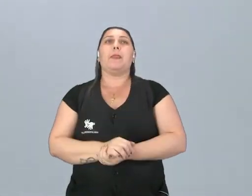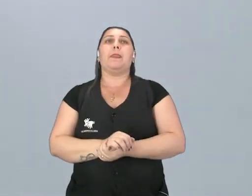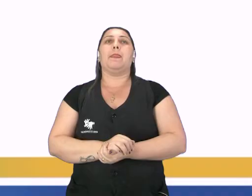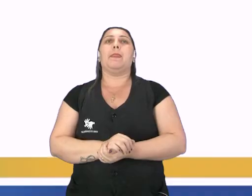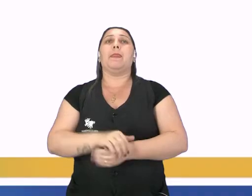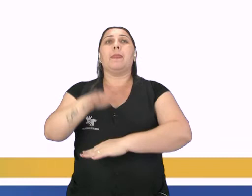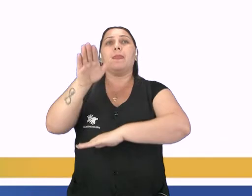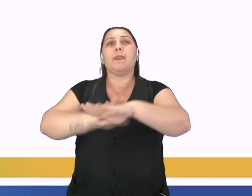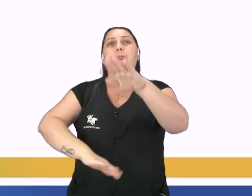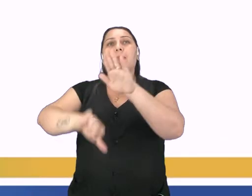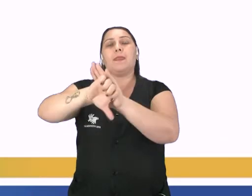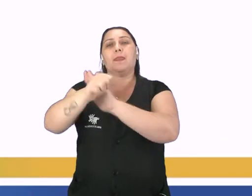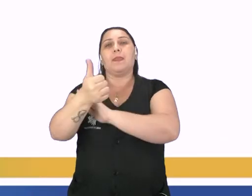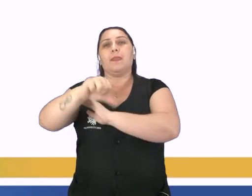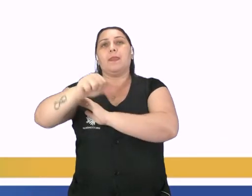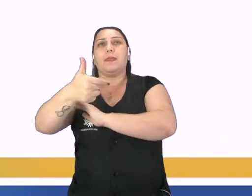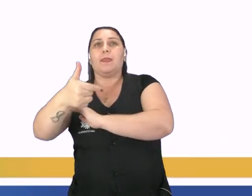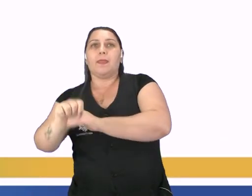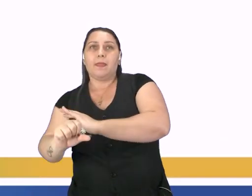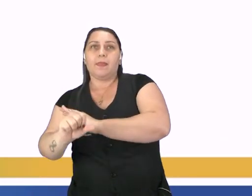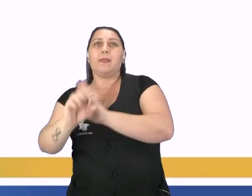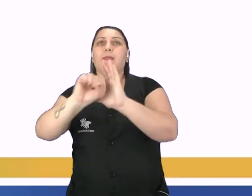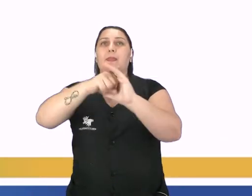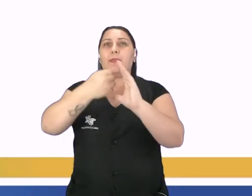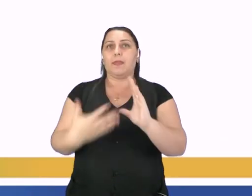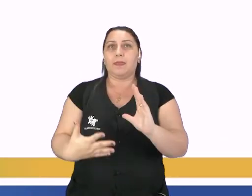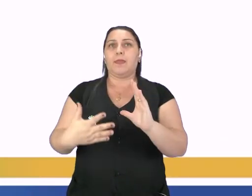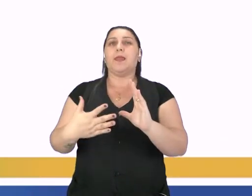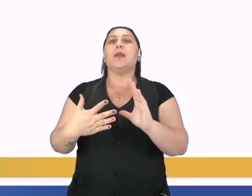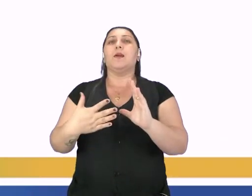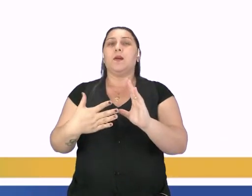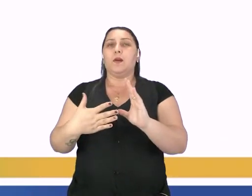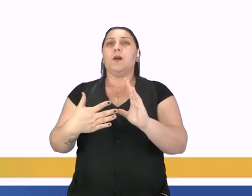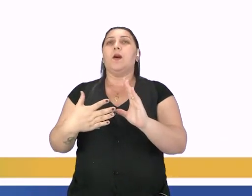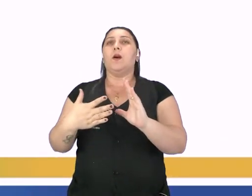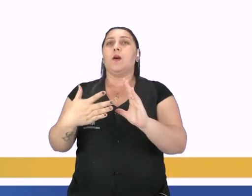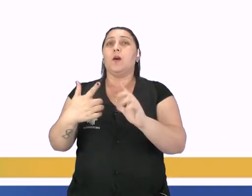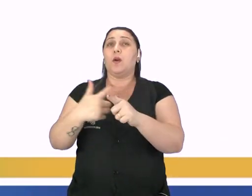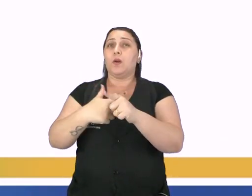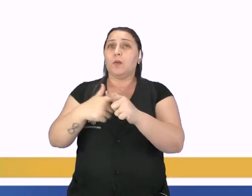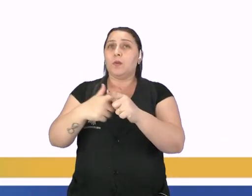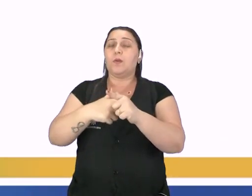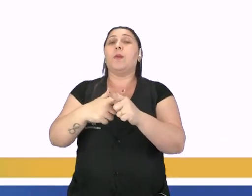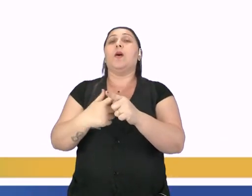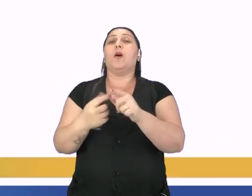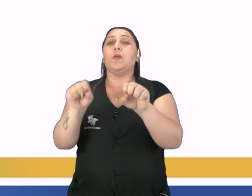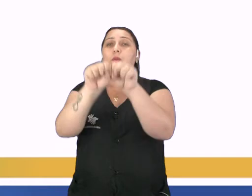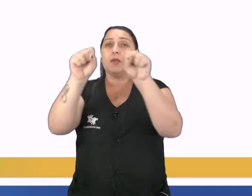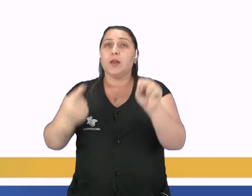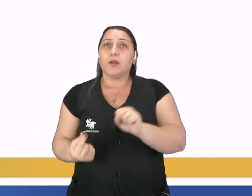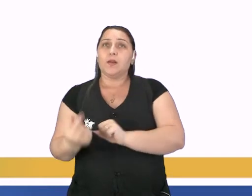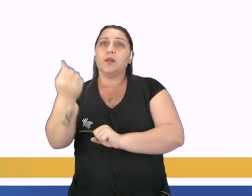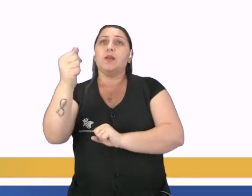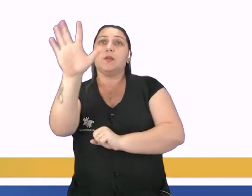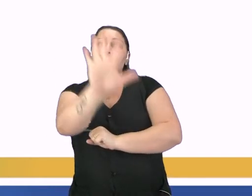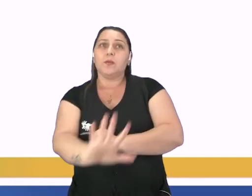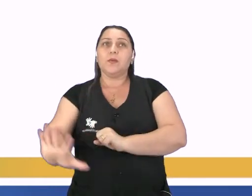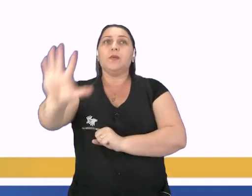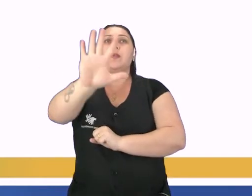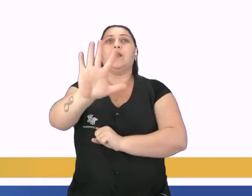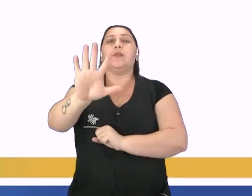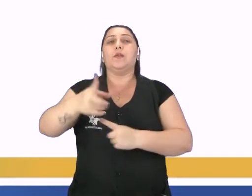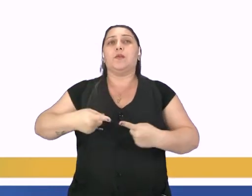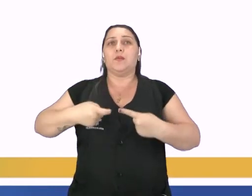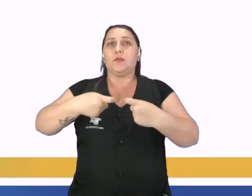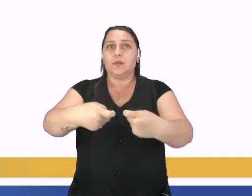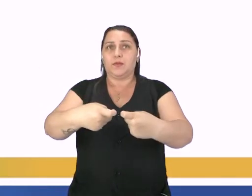Observe. A chamada crise de 1929 caracterizou-se por um colapso no sistema financeiro mundial no período do